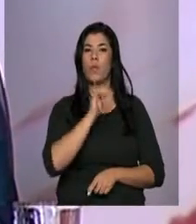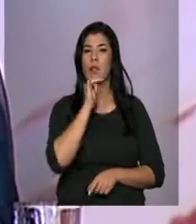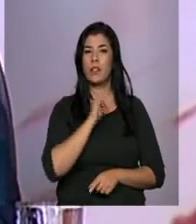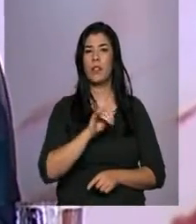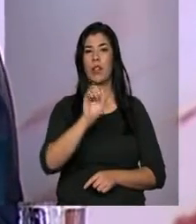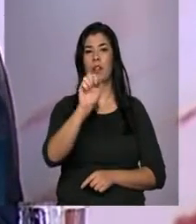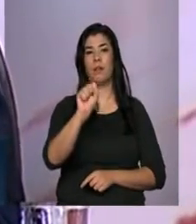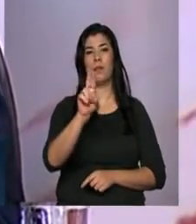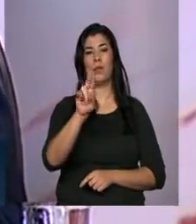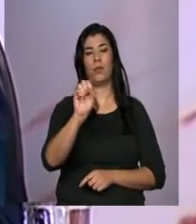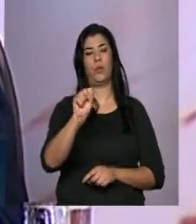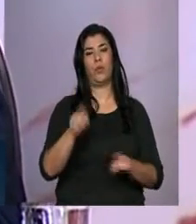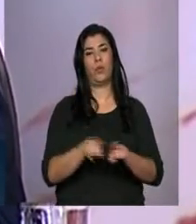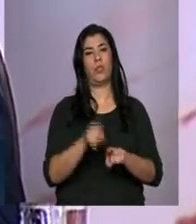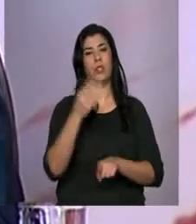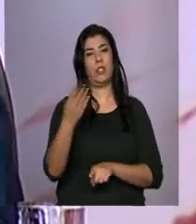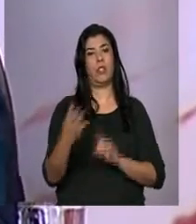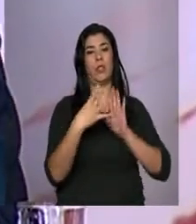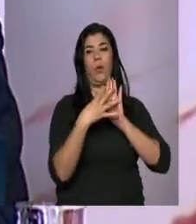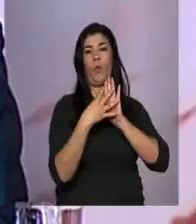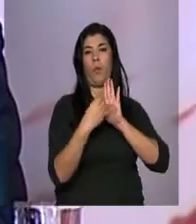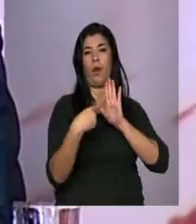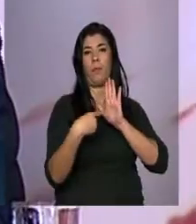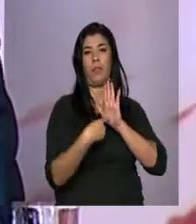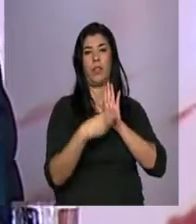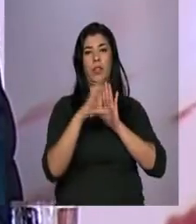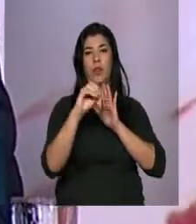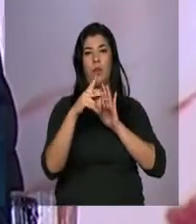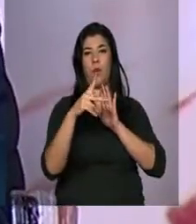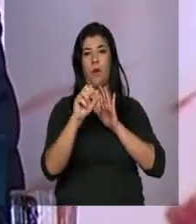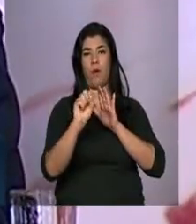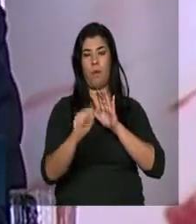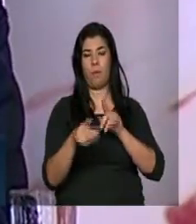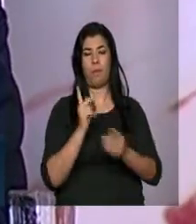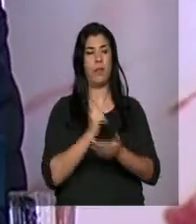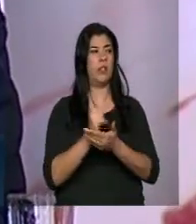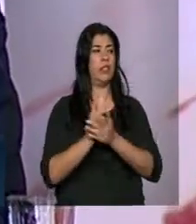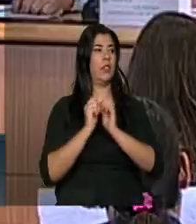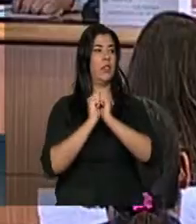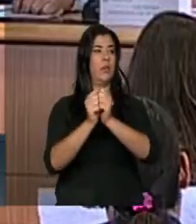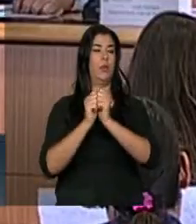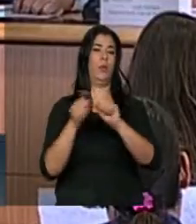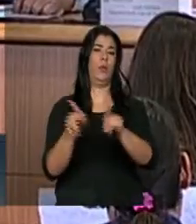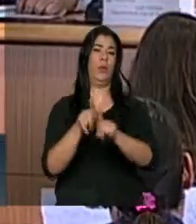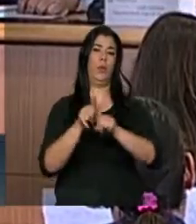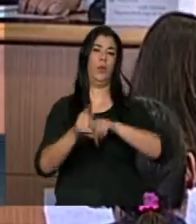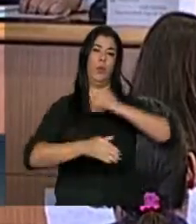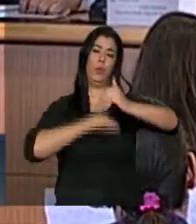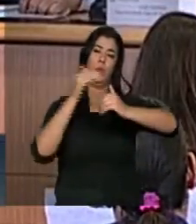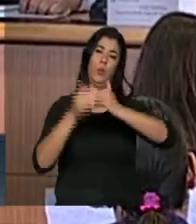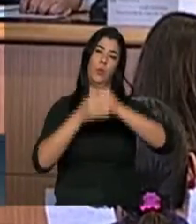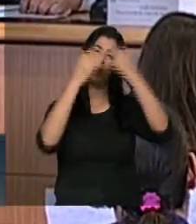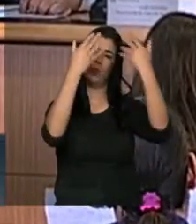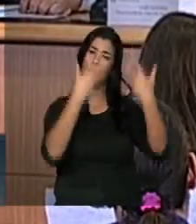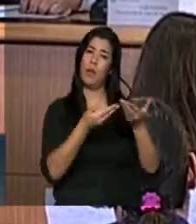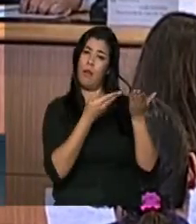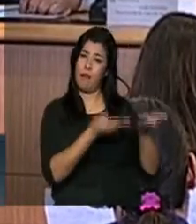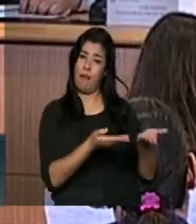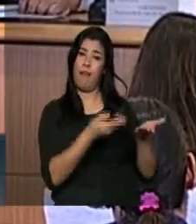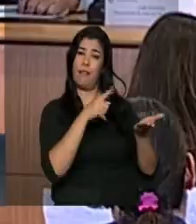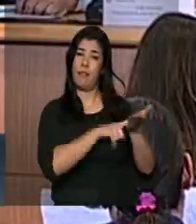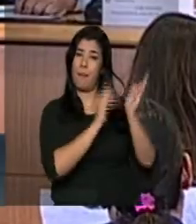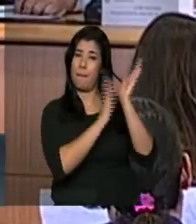um modelo que a OPAS tem acompanhado muito e acompanhará sempre. E é o momento de dizer parabéns também ao Brasil em termos do que